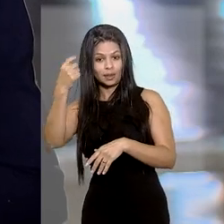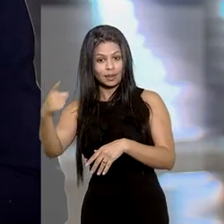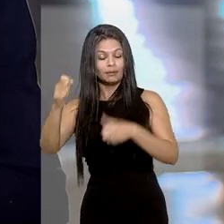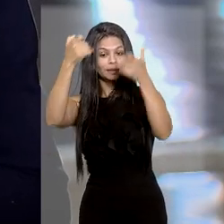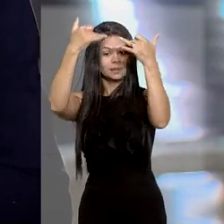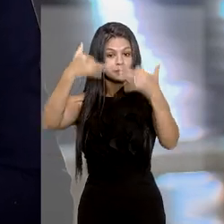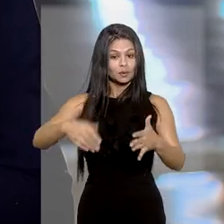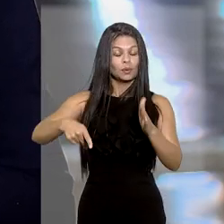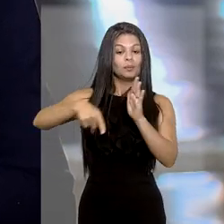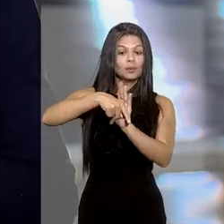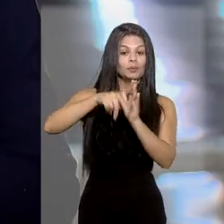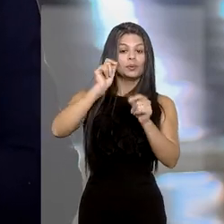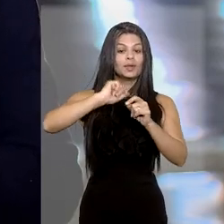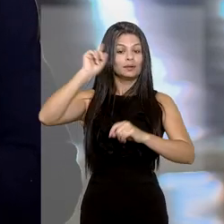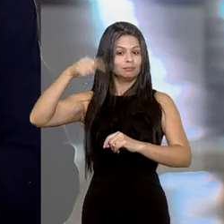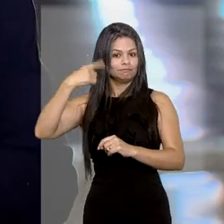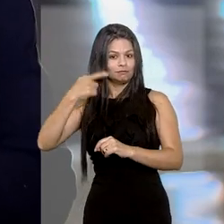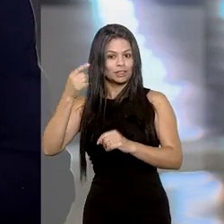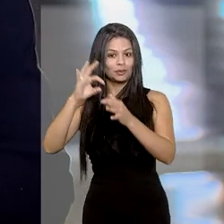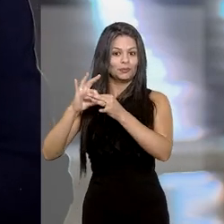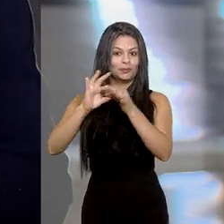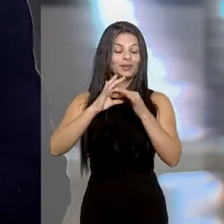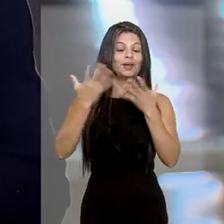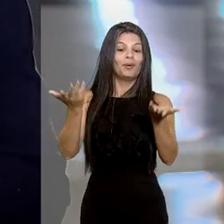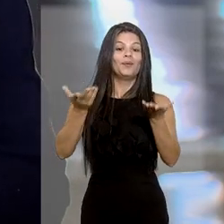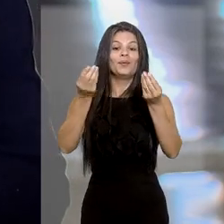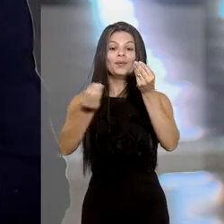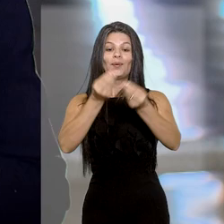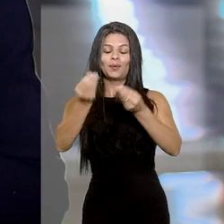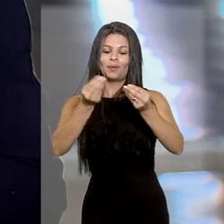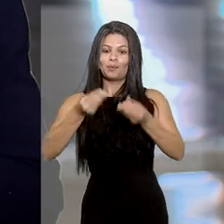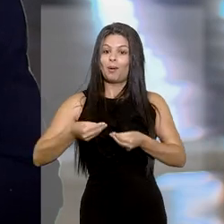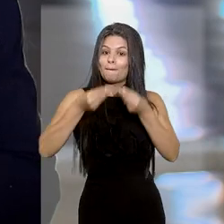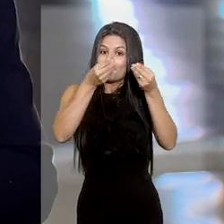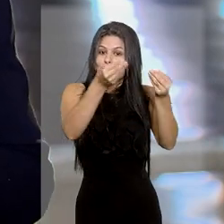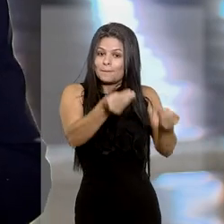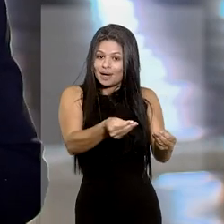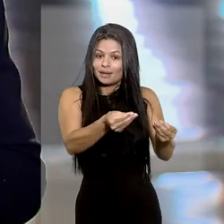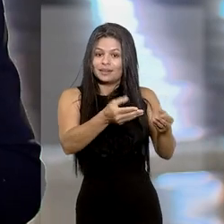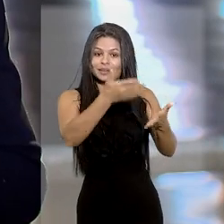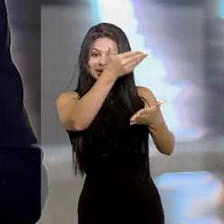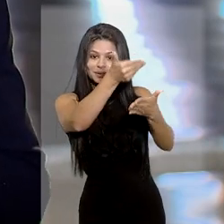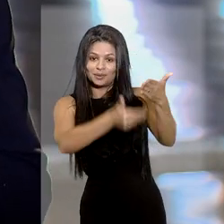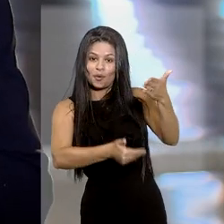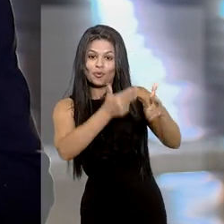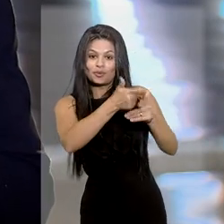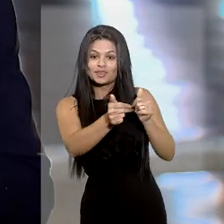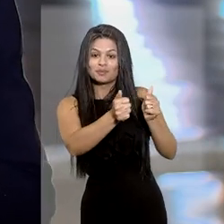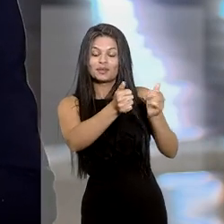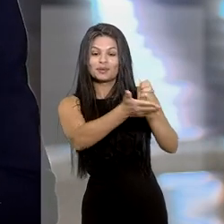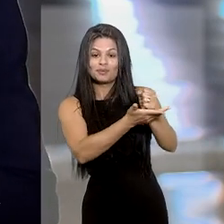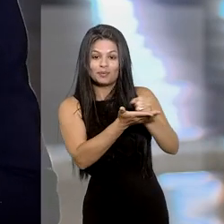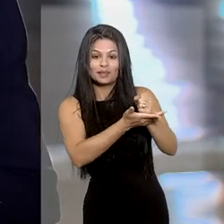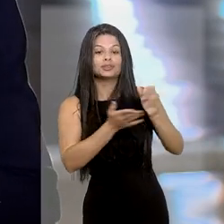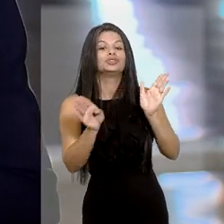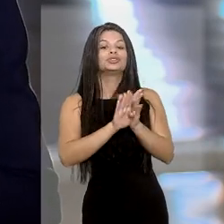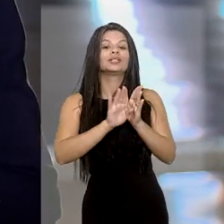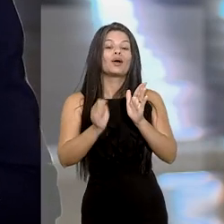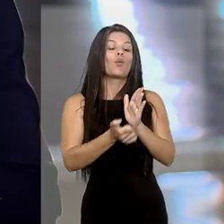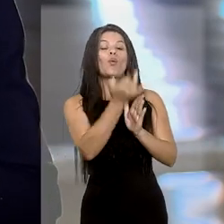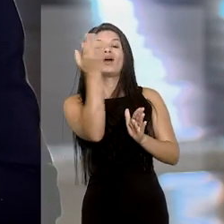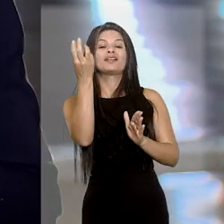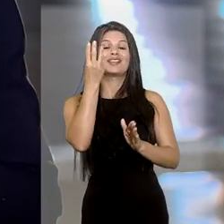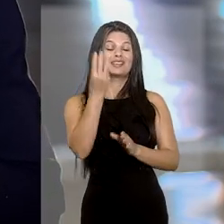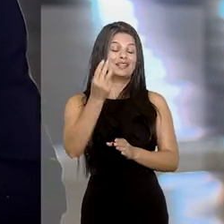da Advocacia Geral da União de que as execuções relativas a gratificação se incorporada ao vencimento básico chegariam